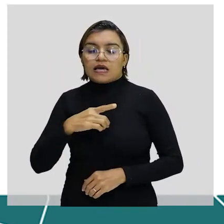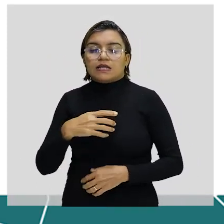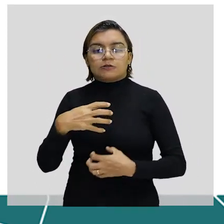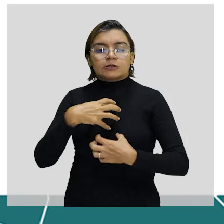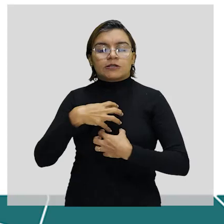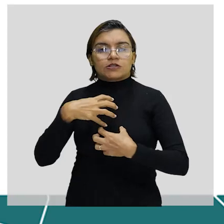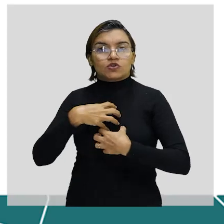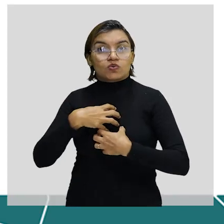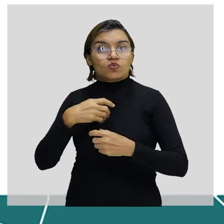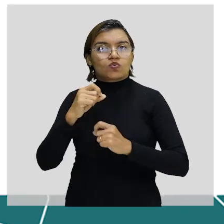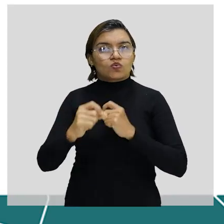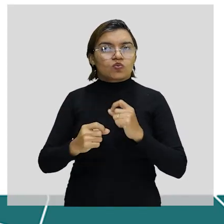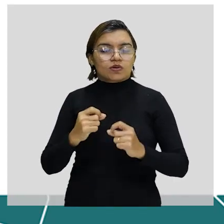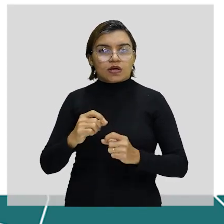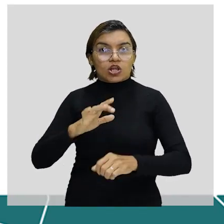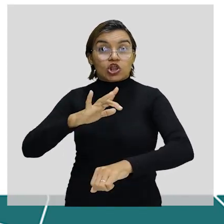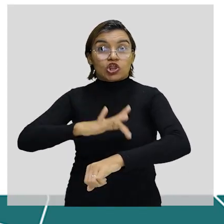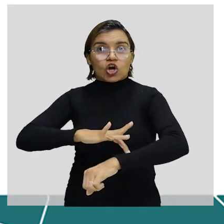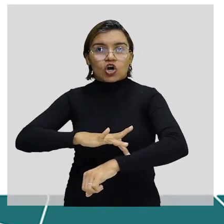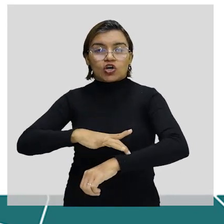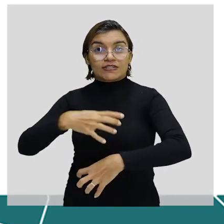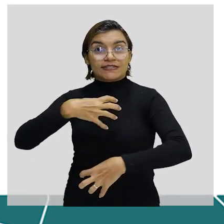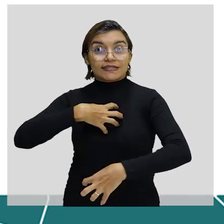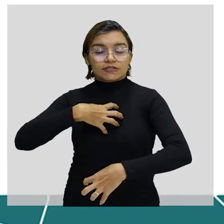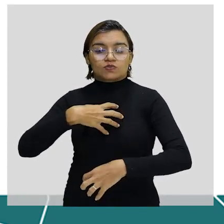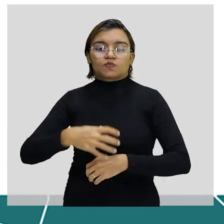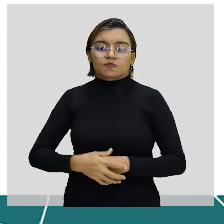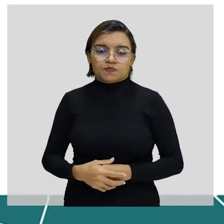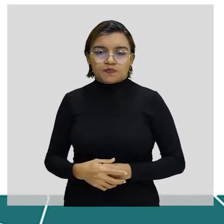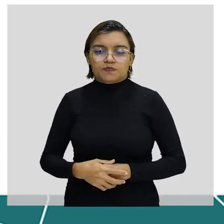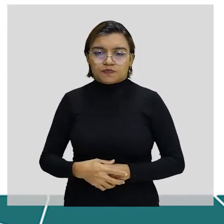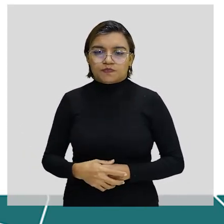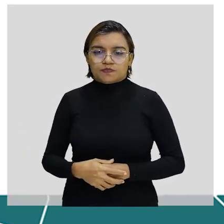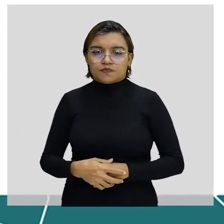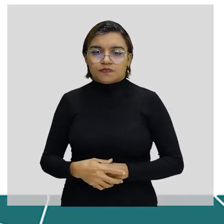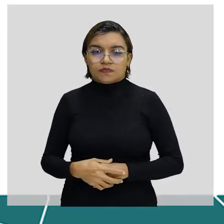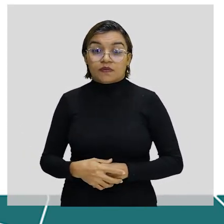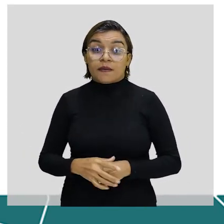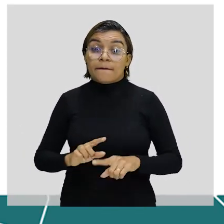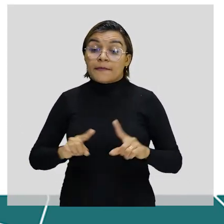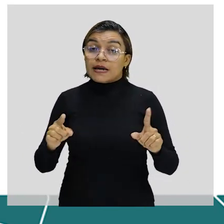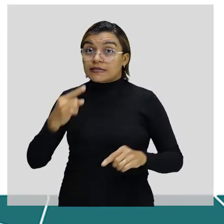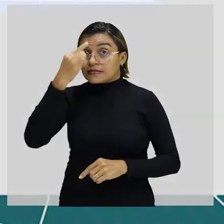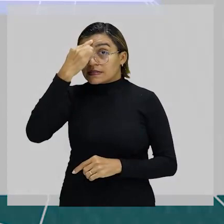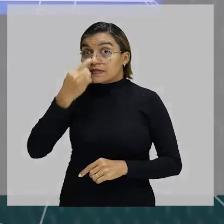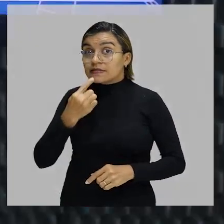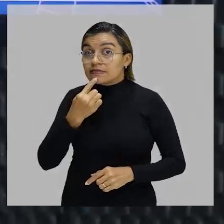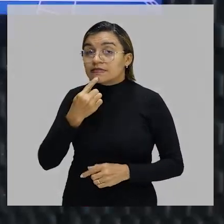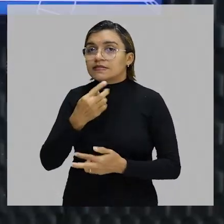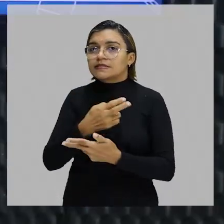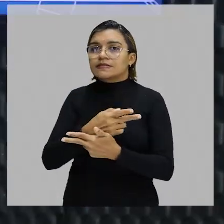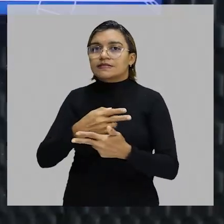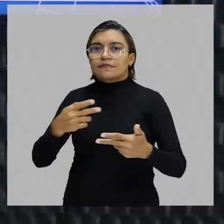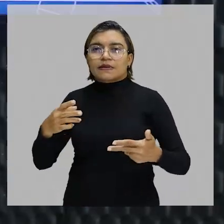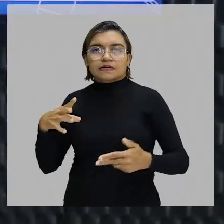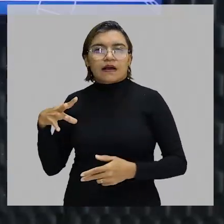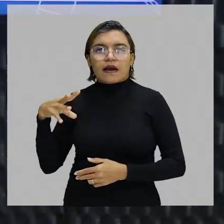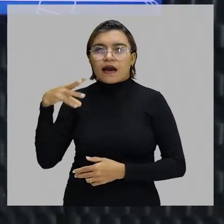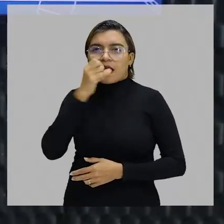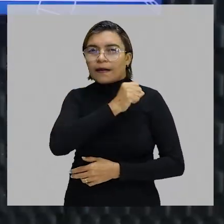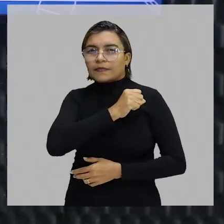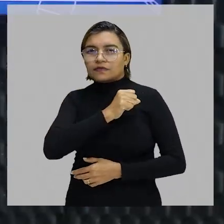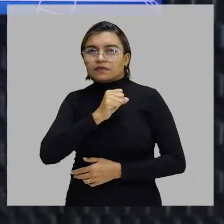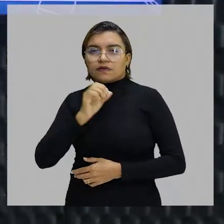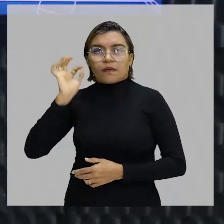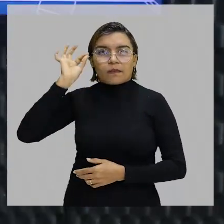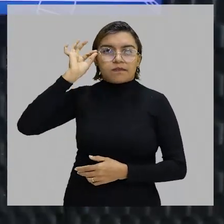sensorialidade. O que é sensual, o que eu toco, o que eu sinto e assim por diante, certo? Mas as imagens, elas são rápidas, então é